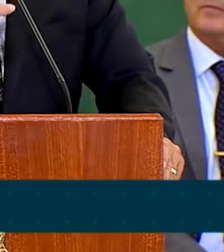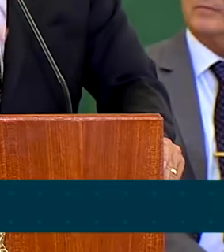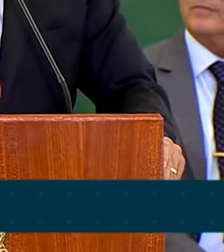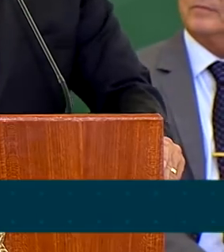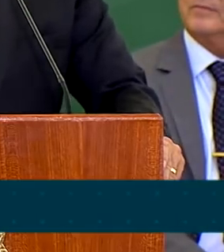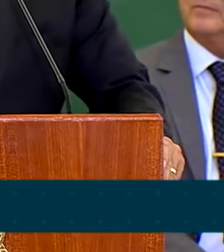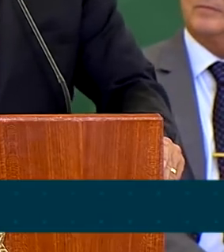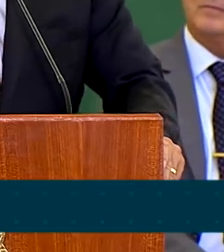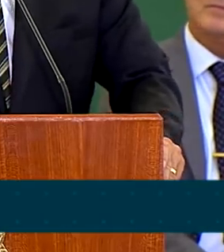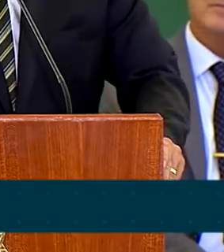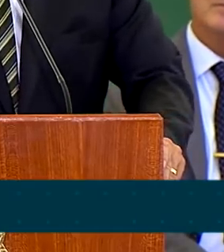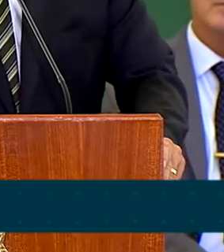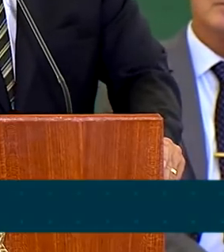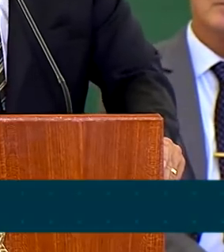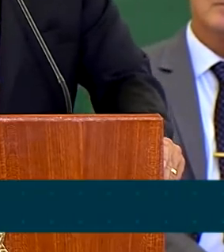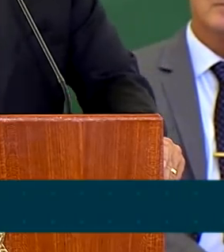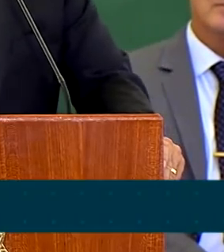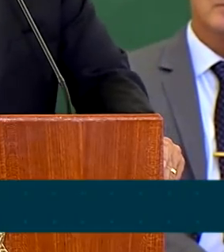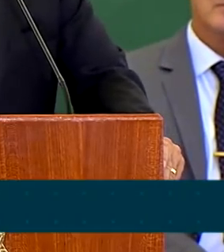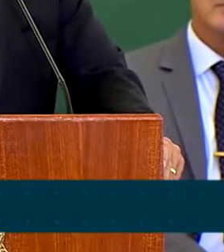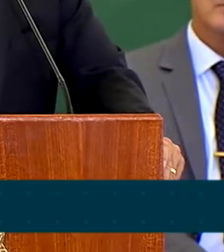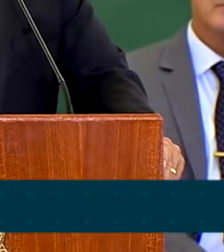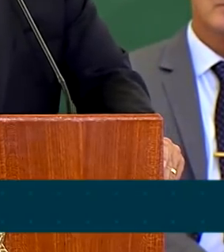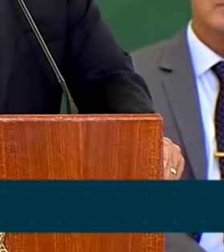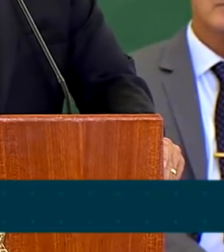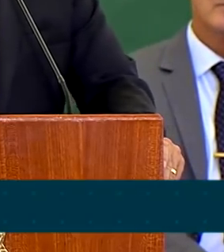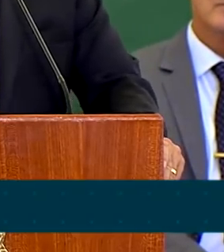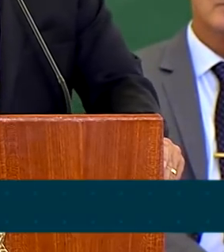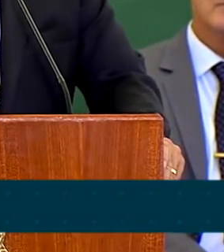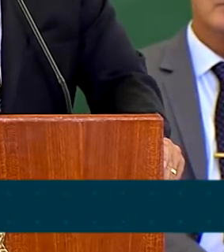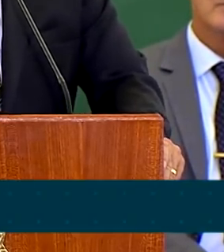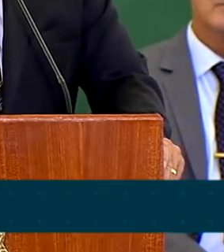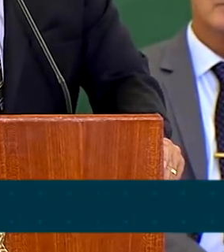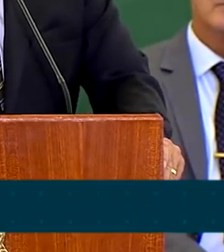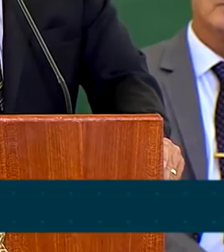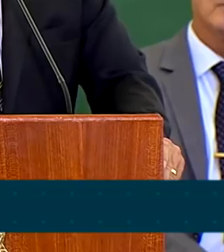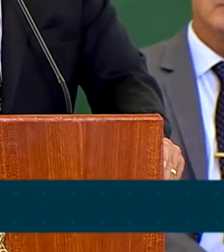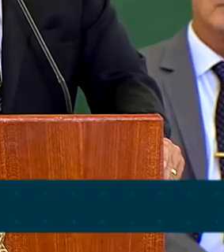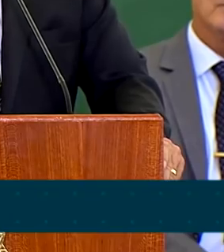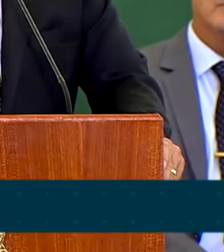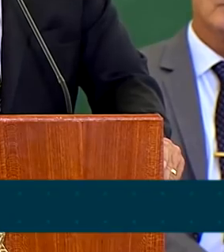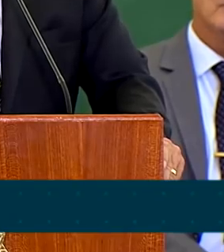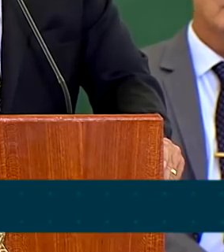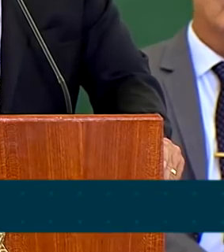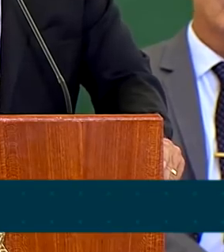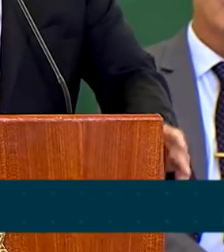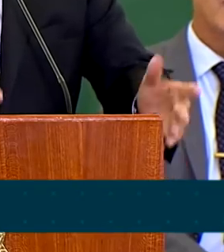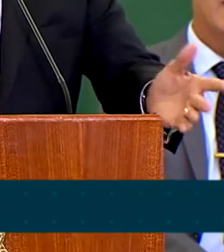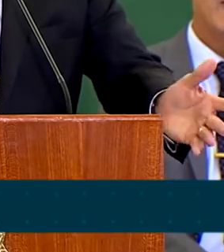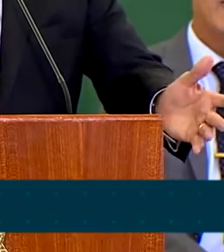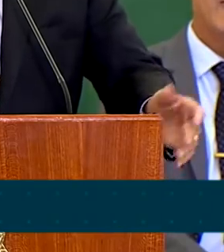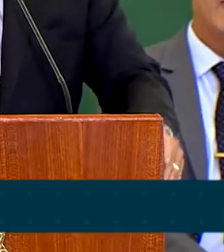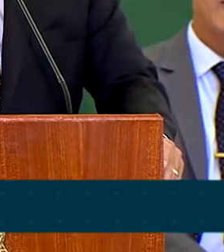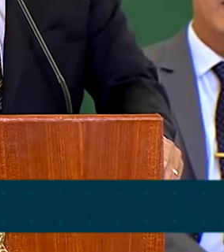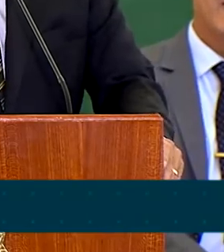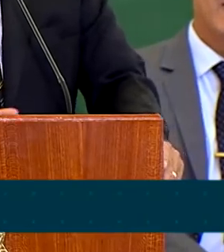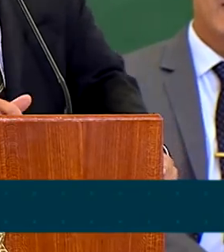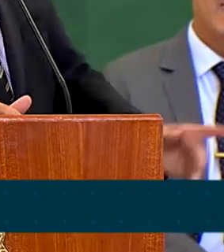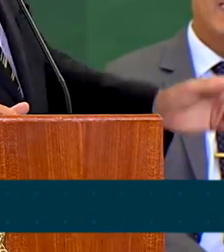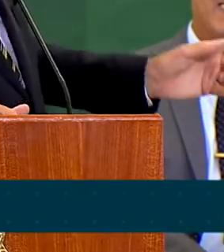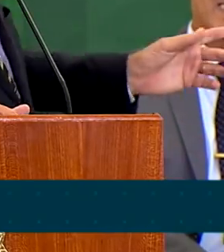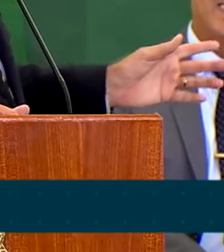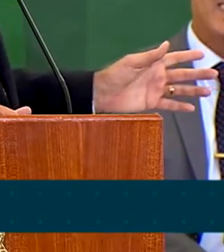ideal, como tenho conversado com o empresário Roberto Campos Neto, é o dólar baixar. Mas baixa como?